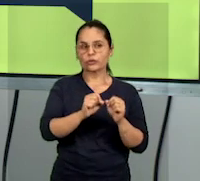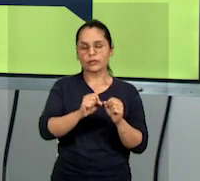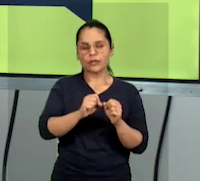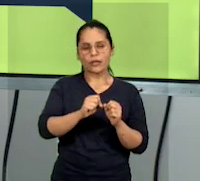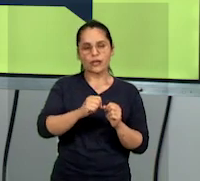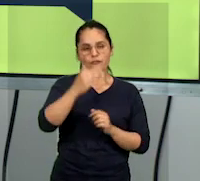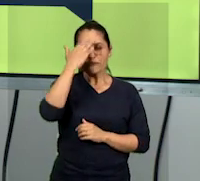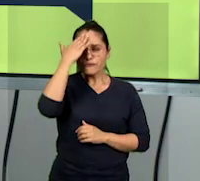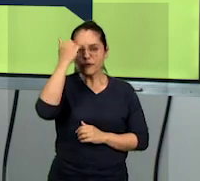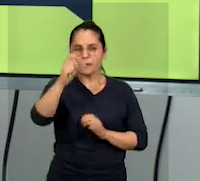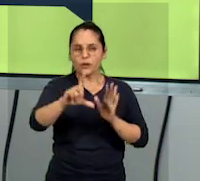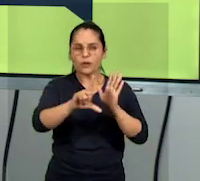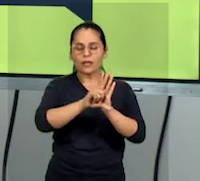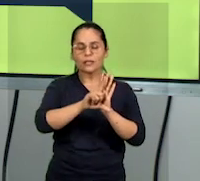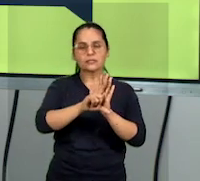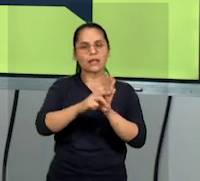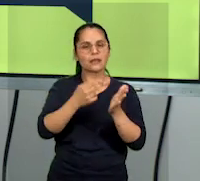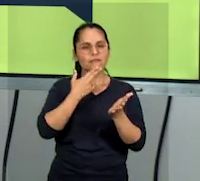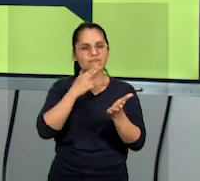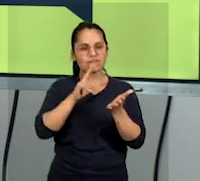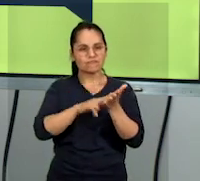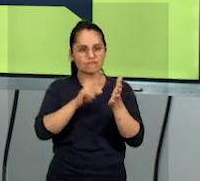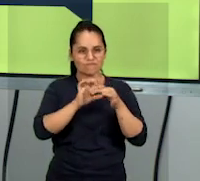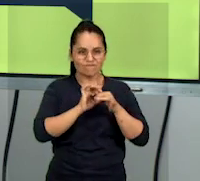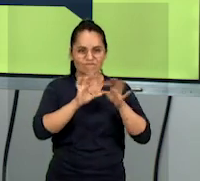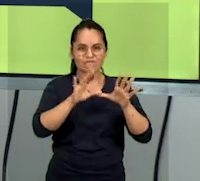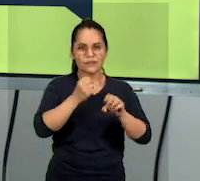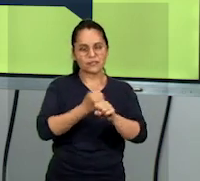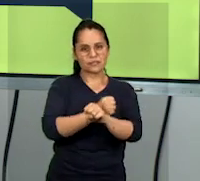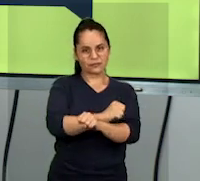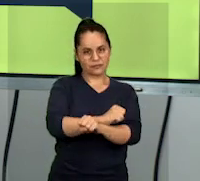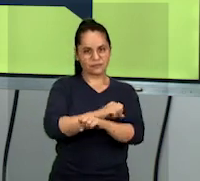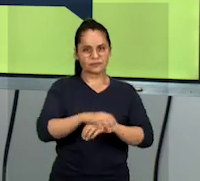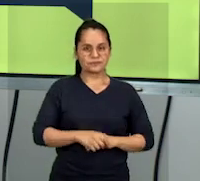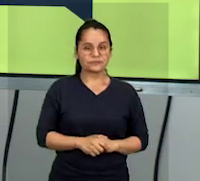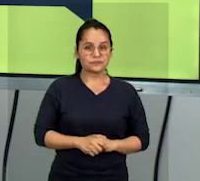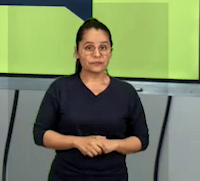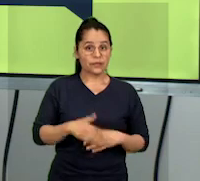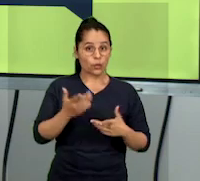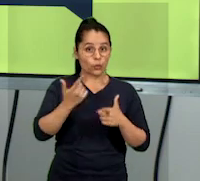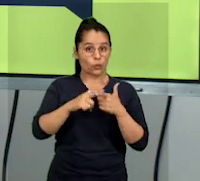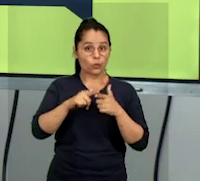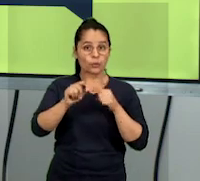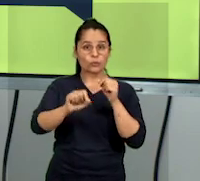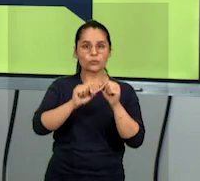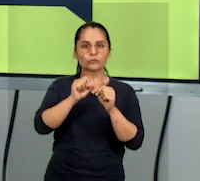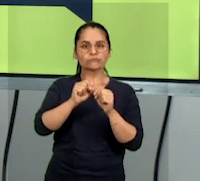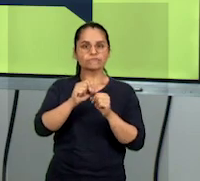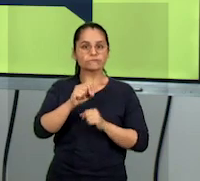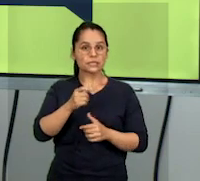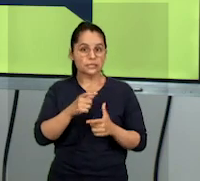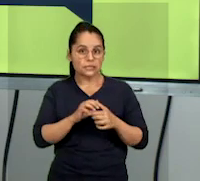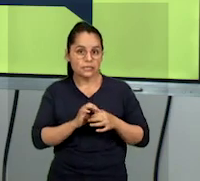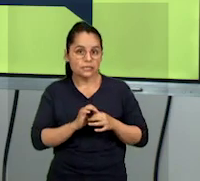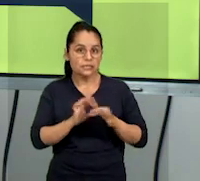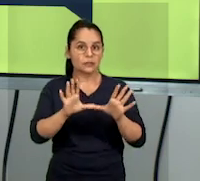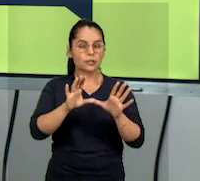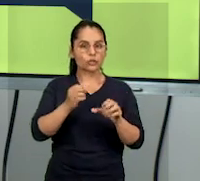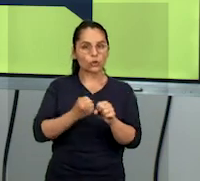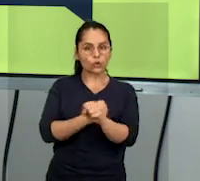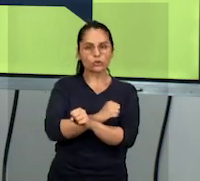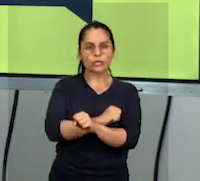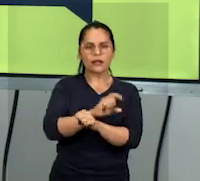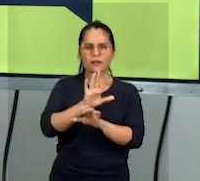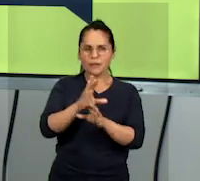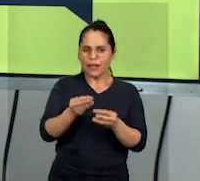Lei Áurea, que é a lei que liberta os escravizados dessa condição. O problema é que se libertou os escravizados, mas não deu